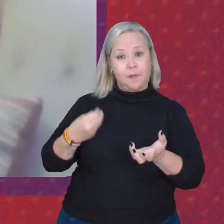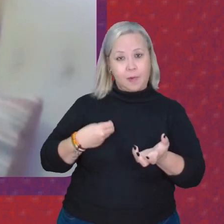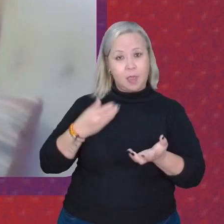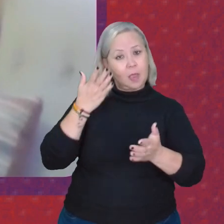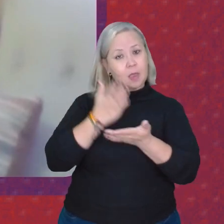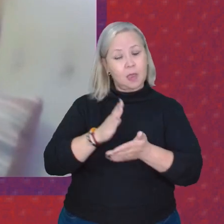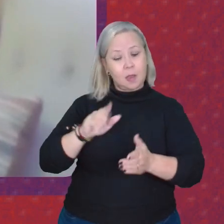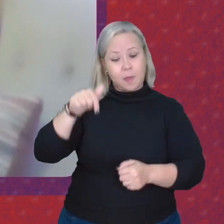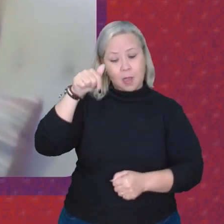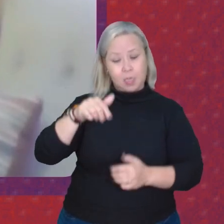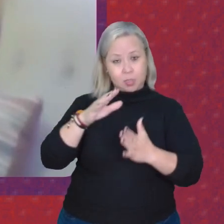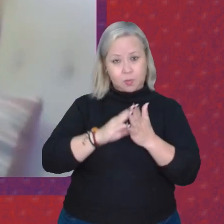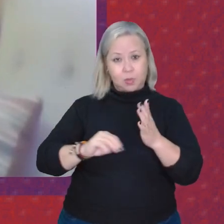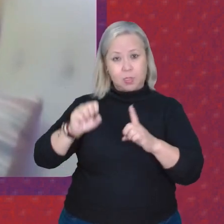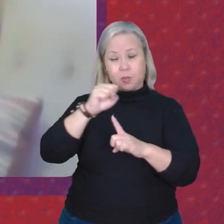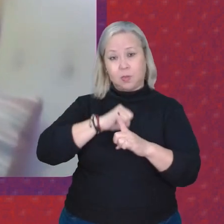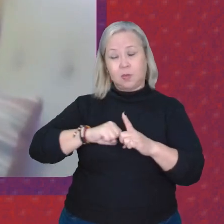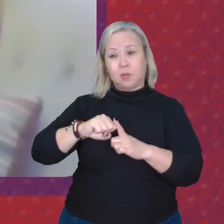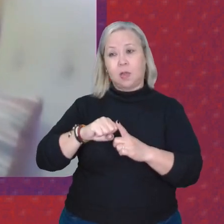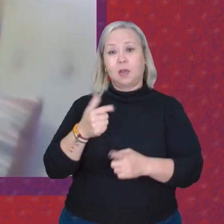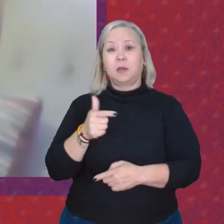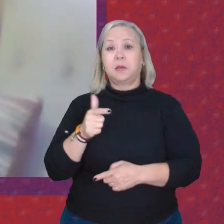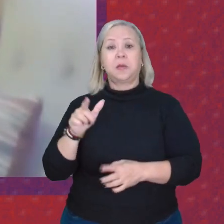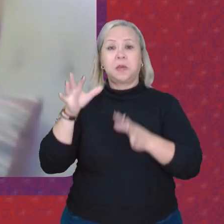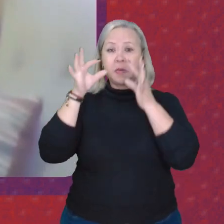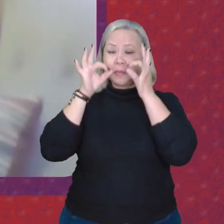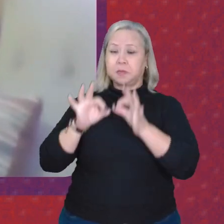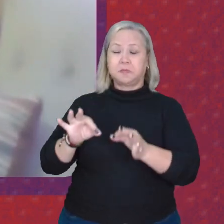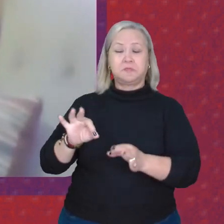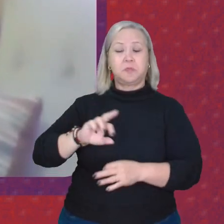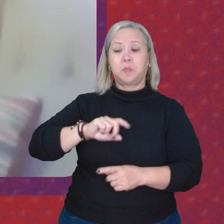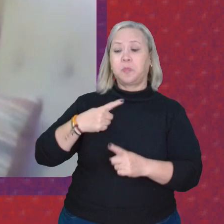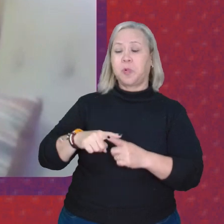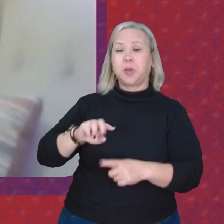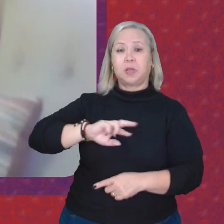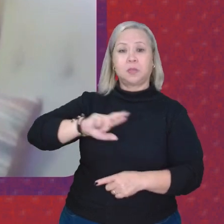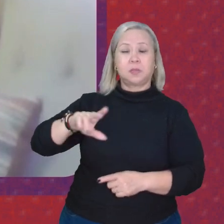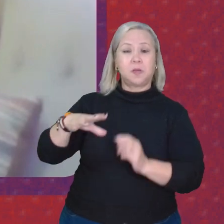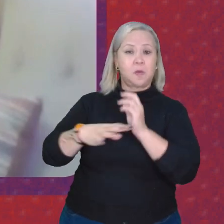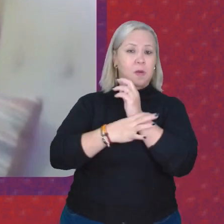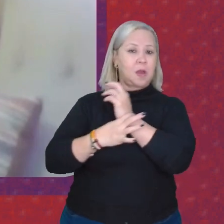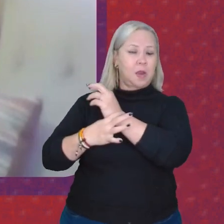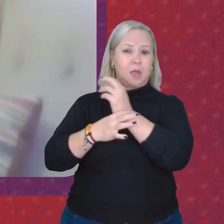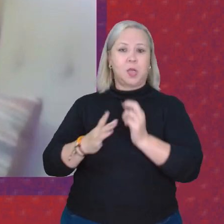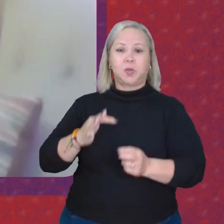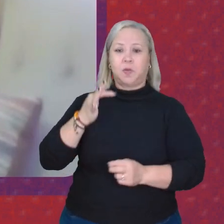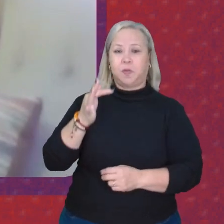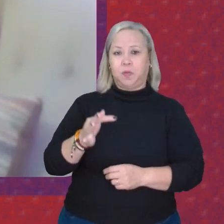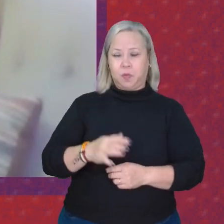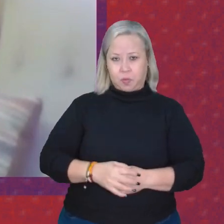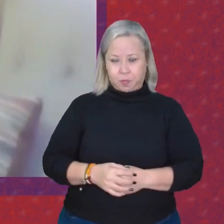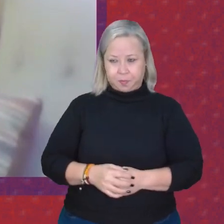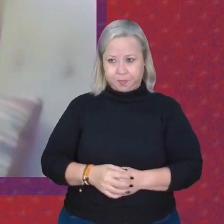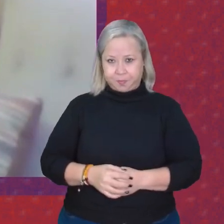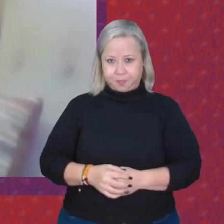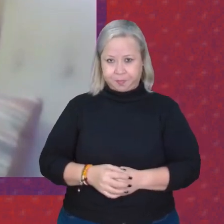de sociedade que não interessa porque não garante o futuro para a nossa